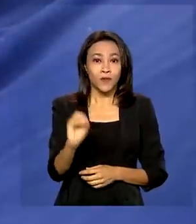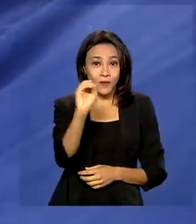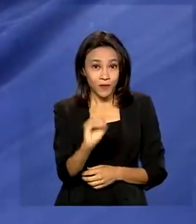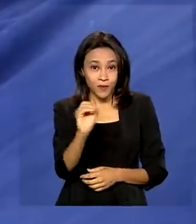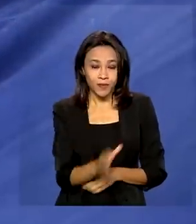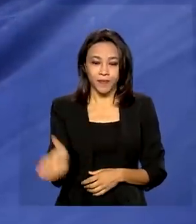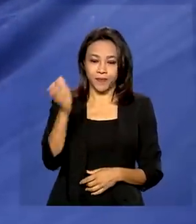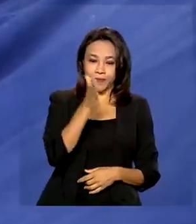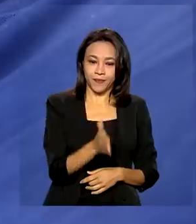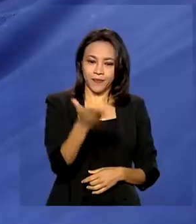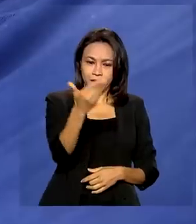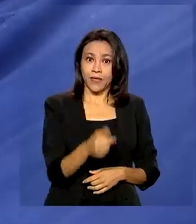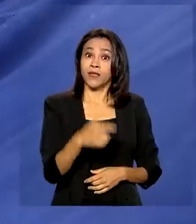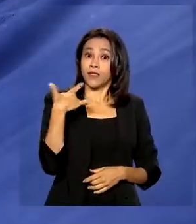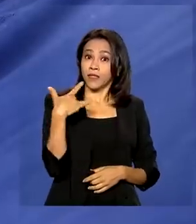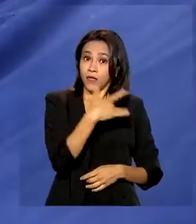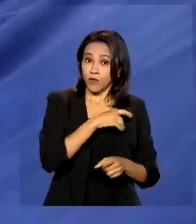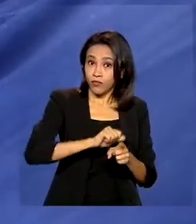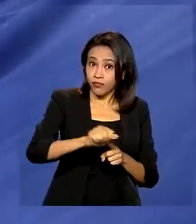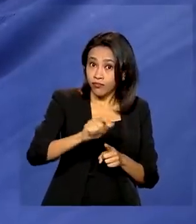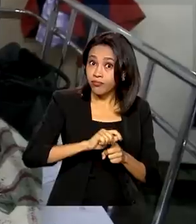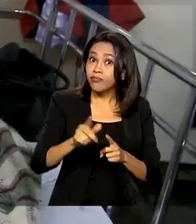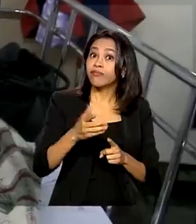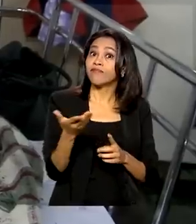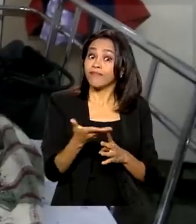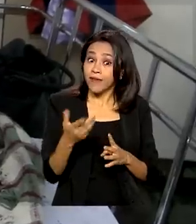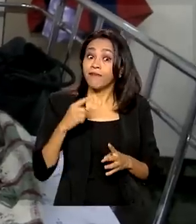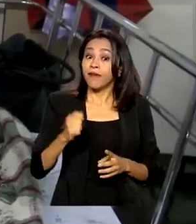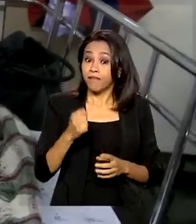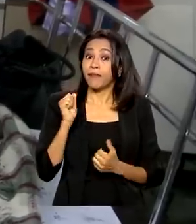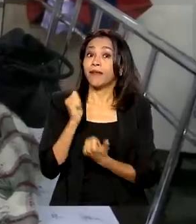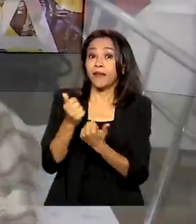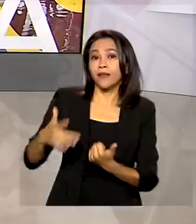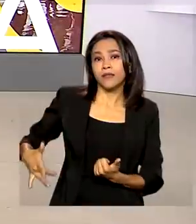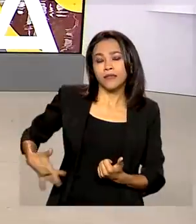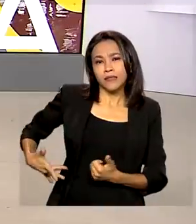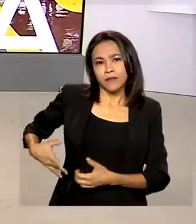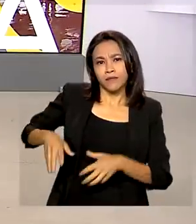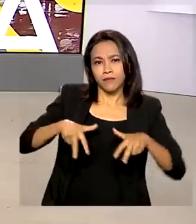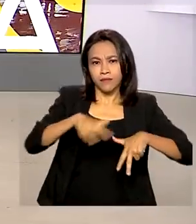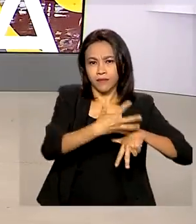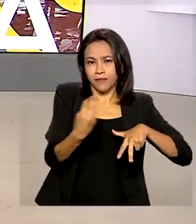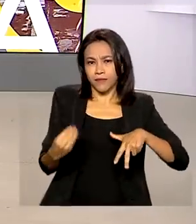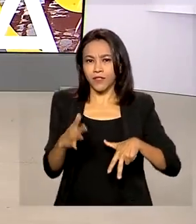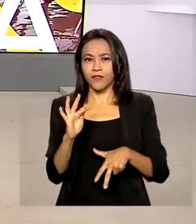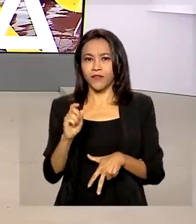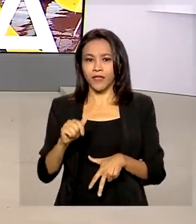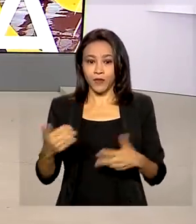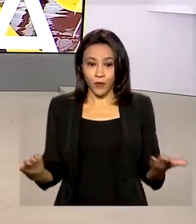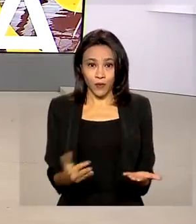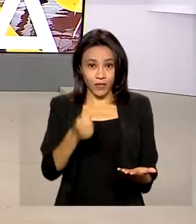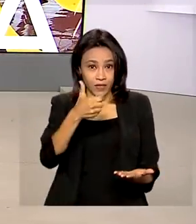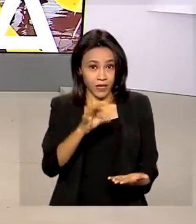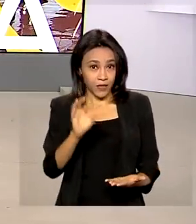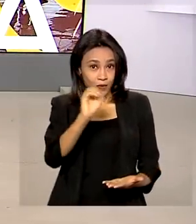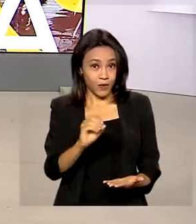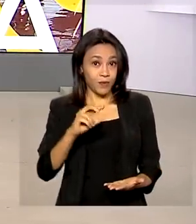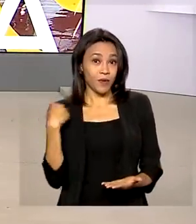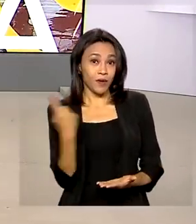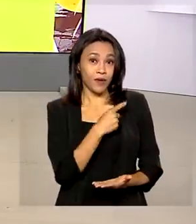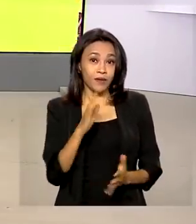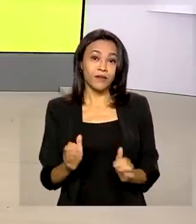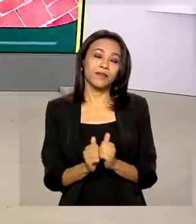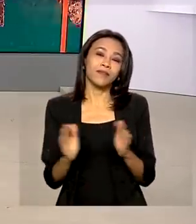planos de saúde vão ter que cobrir transplantes de fígado o Brasil